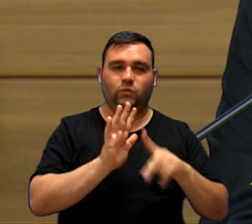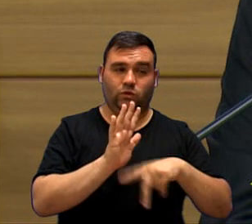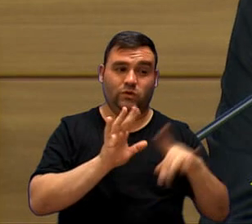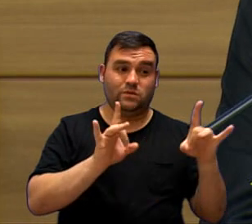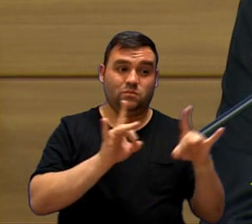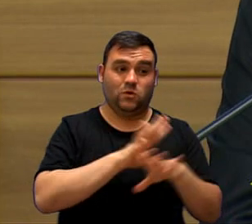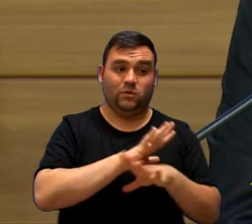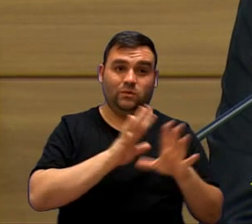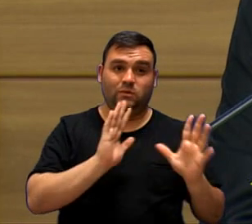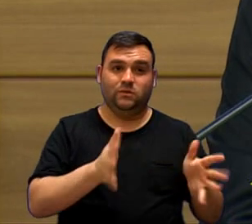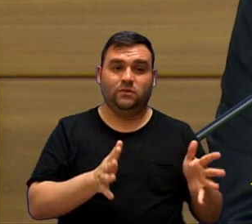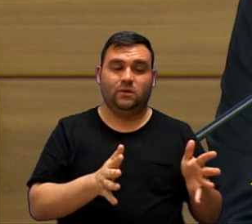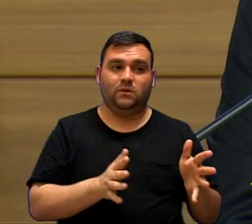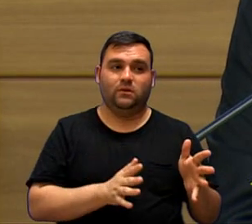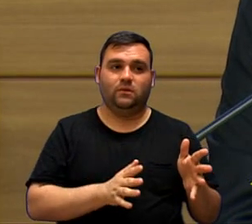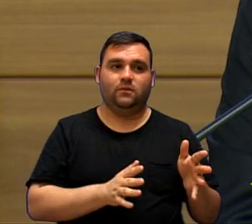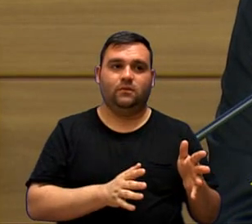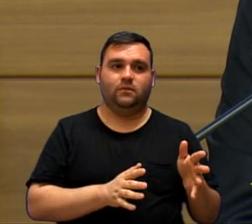pronto.